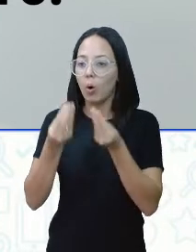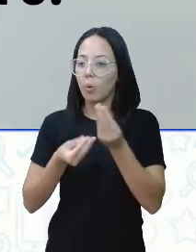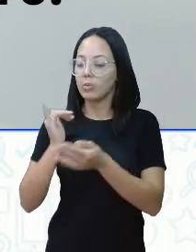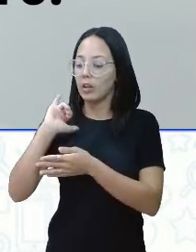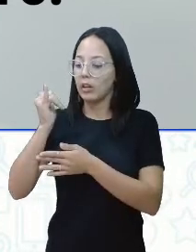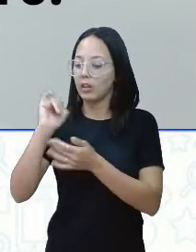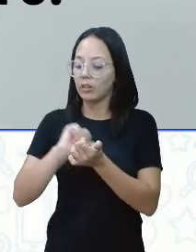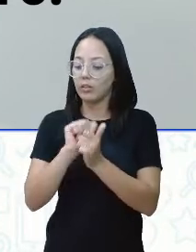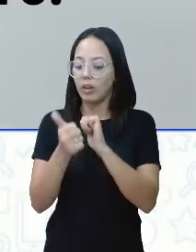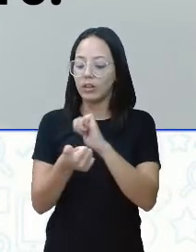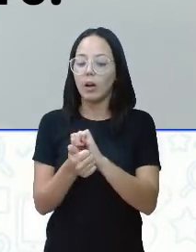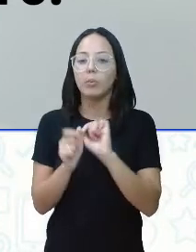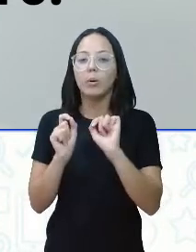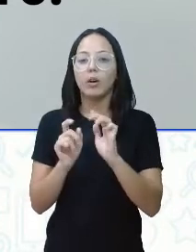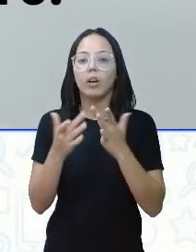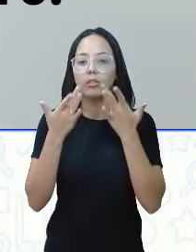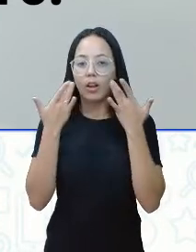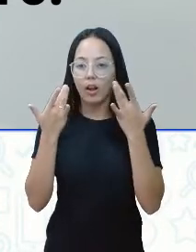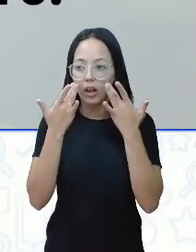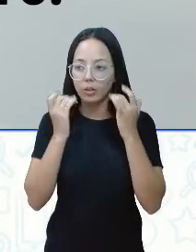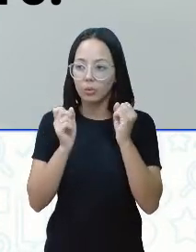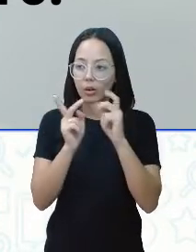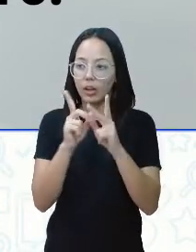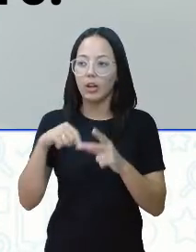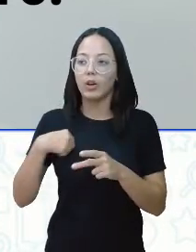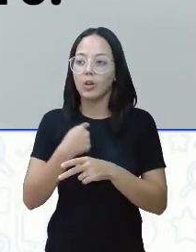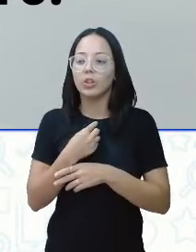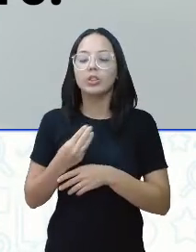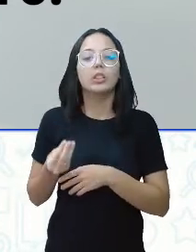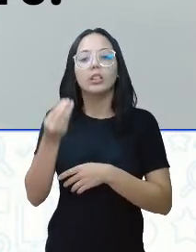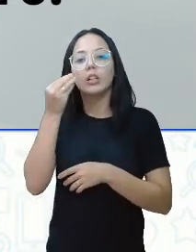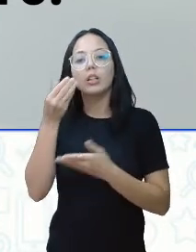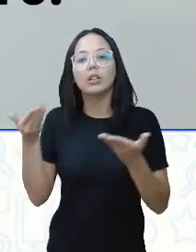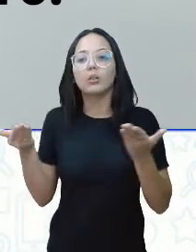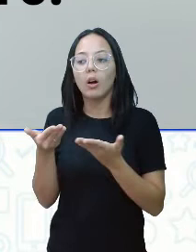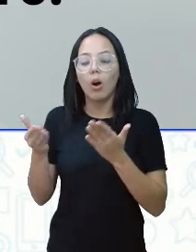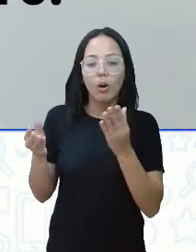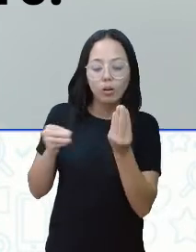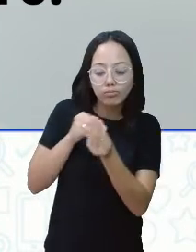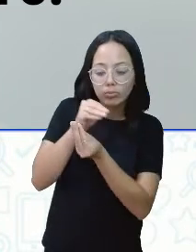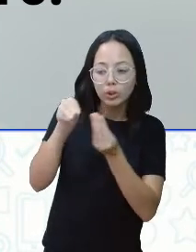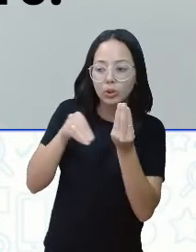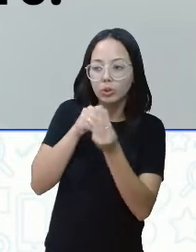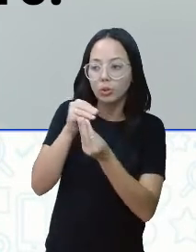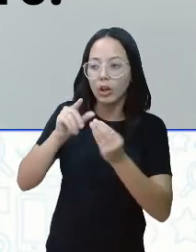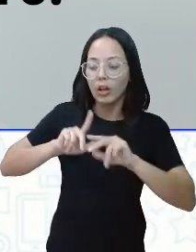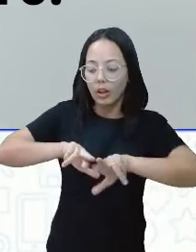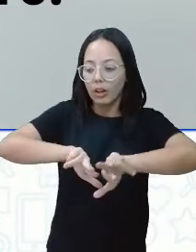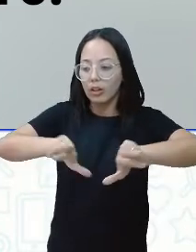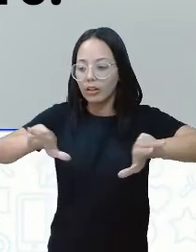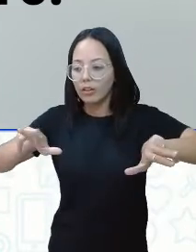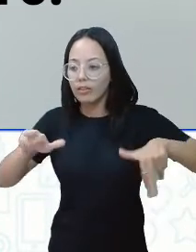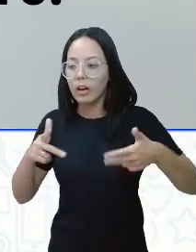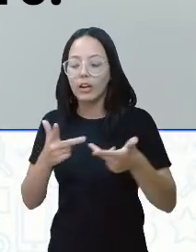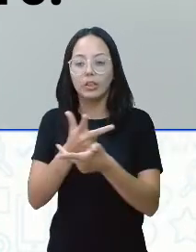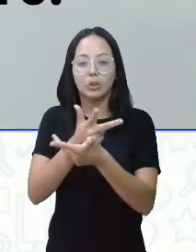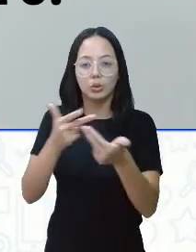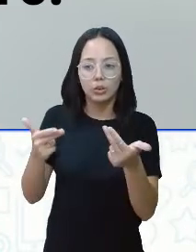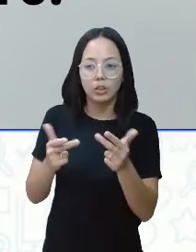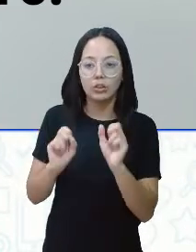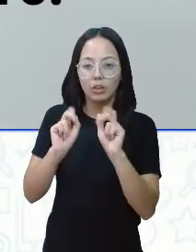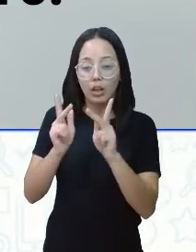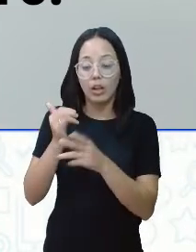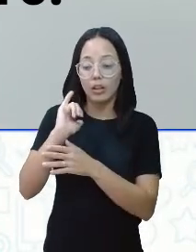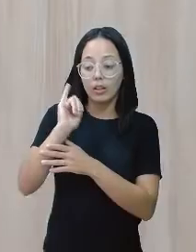se adaptam ao teatro. Então, a gente está aí tentando fazer uma costura de várias coisas, de várias plataformas em que